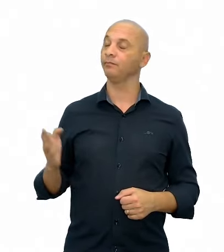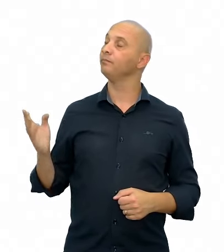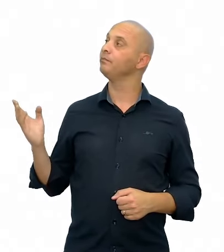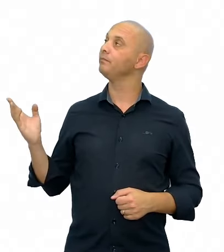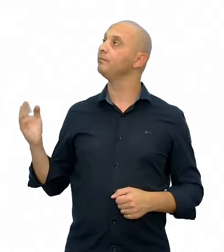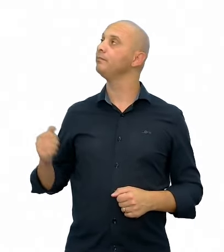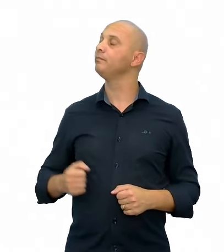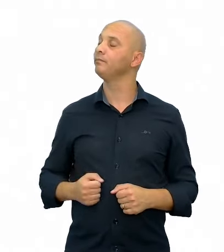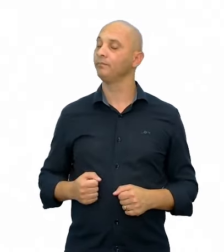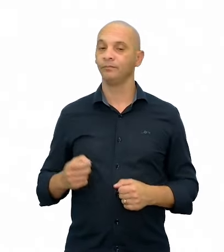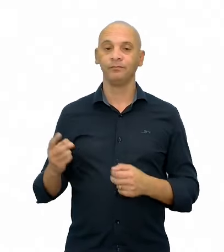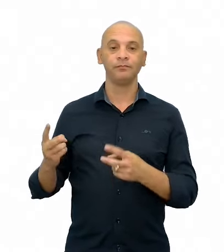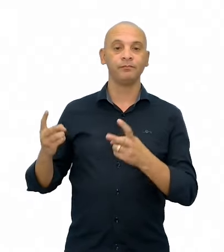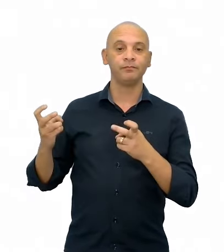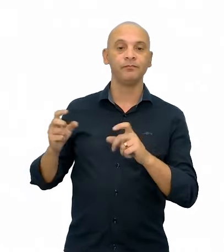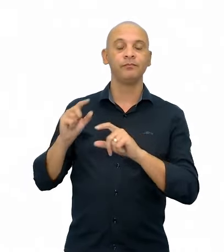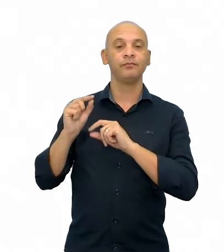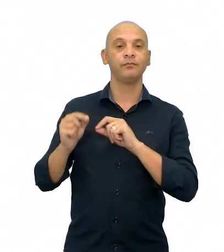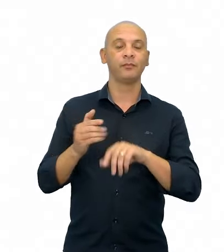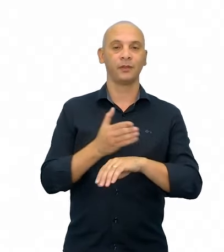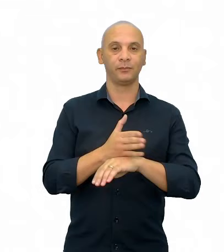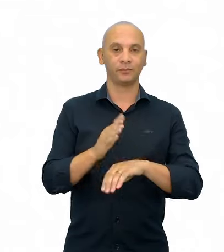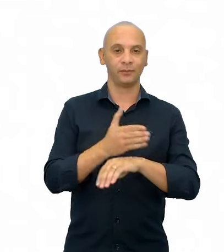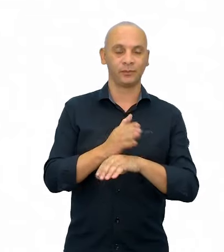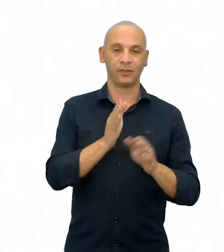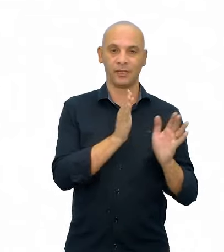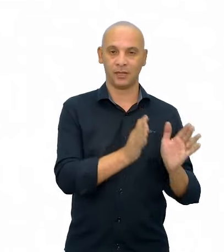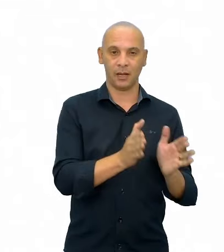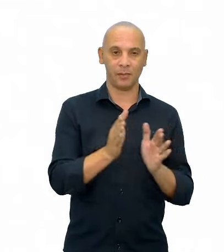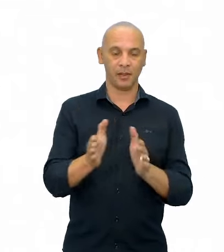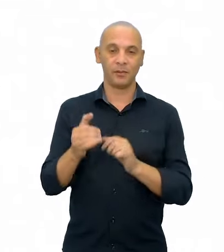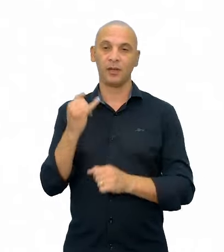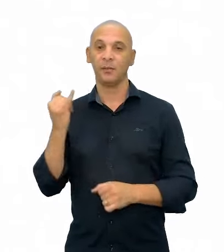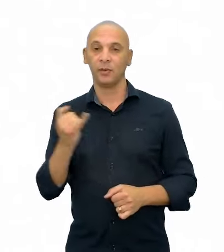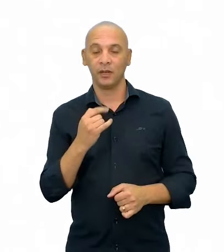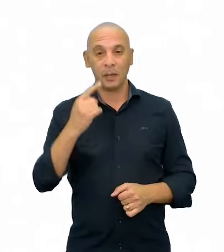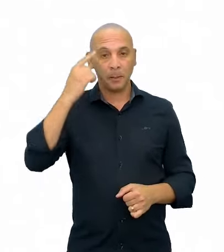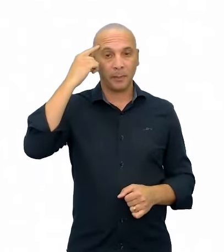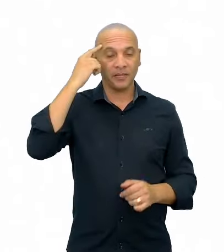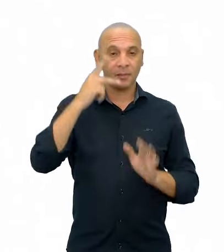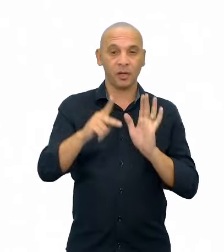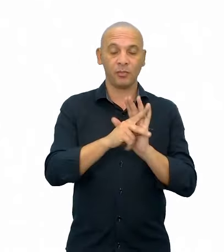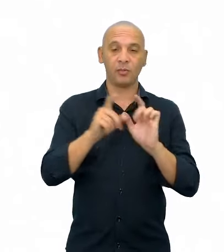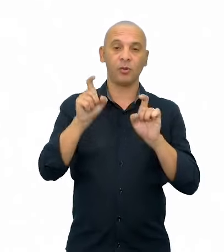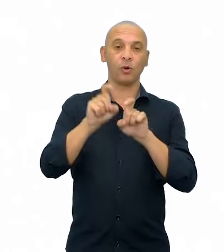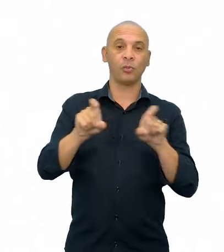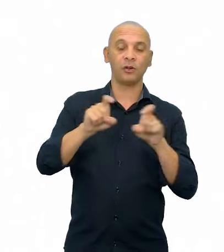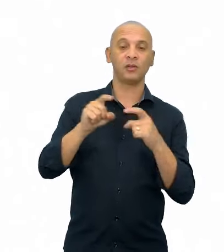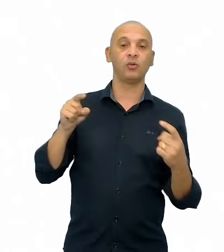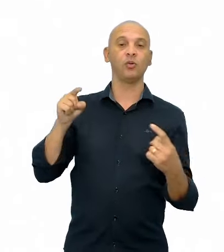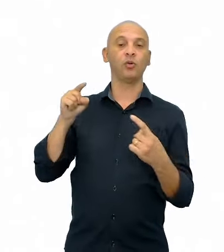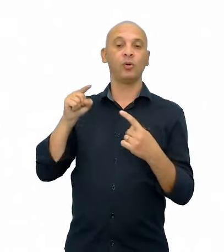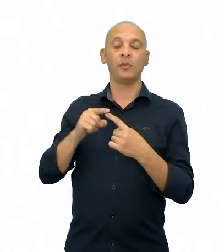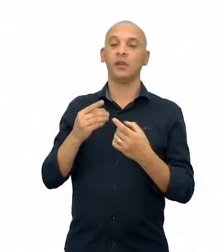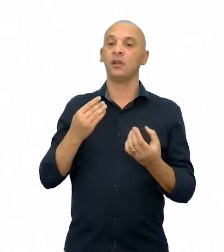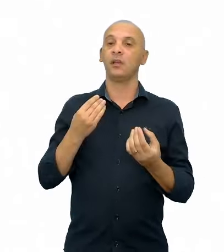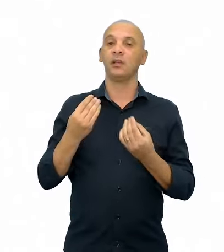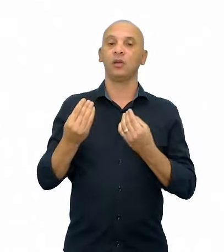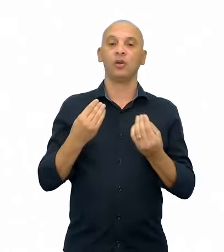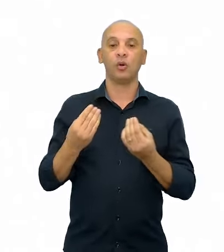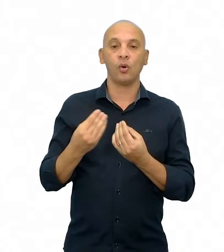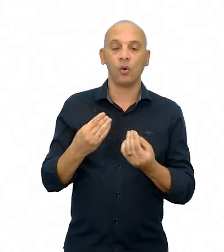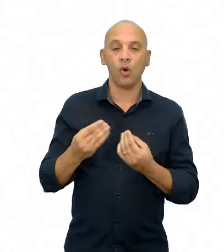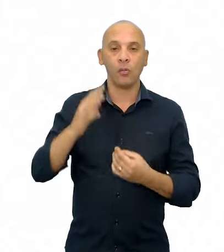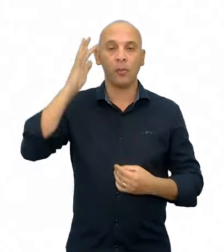E, como vimos, né, lá na formação de etapa, o pensamento computacional diz respeito ao modo